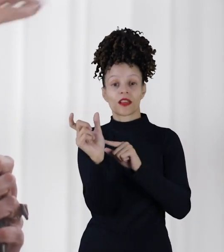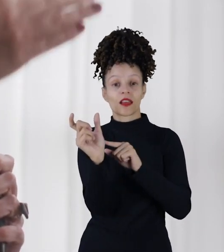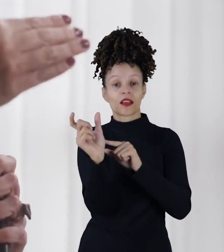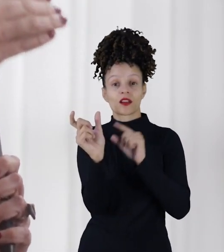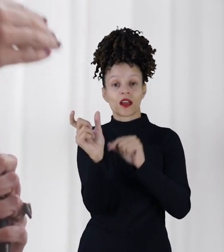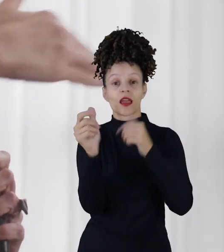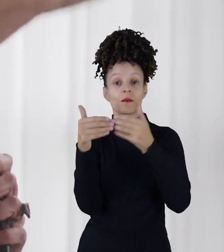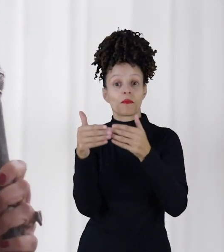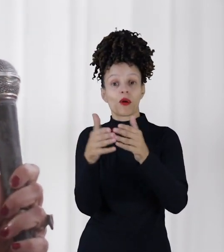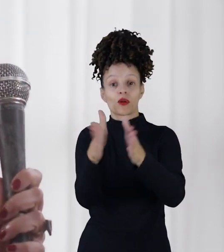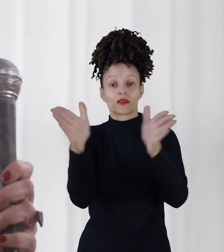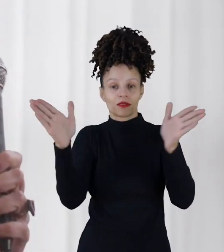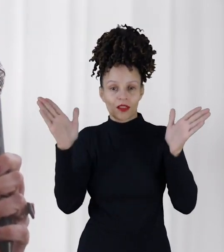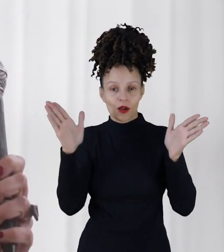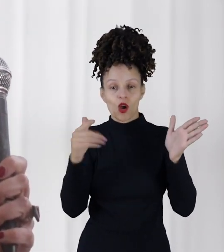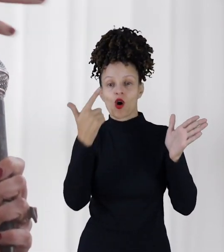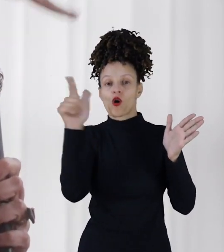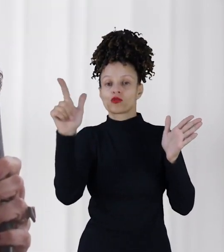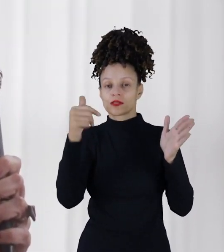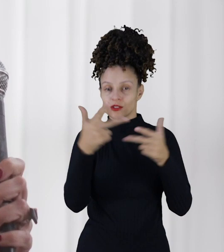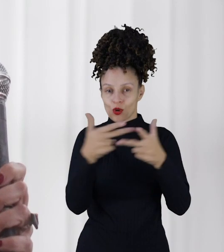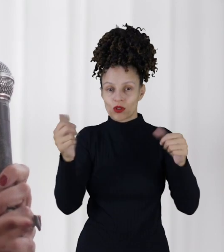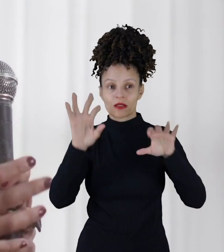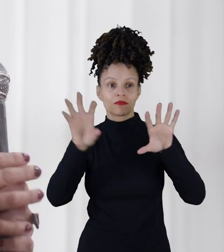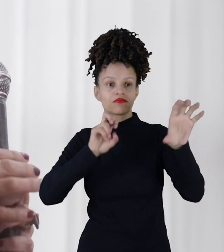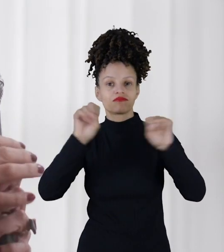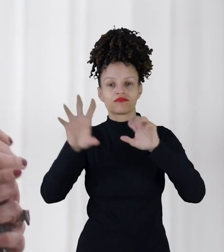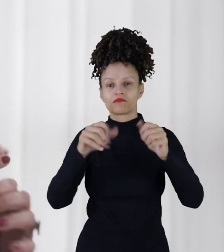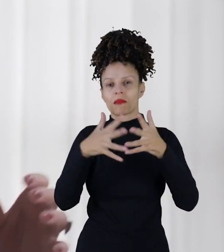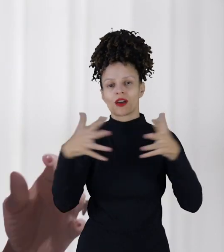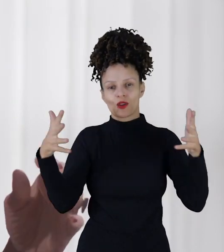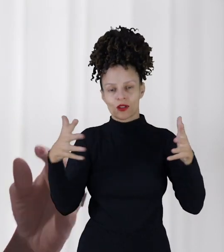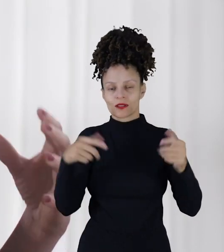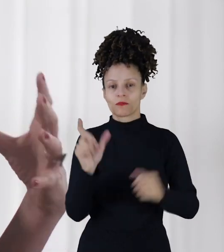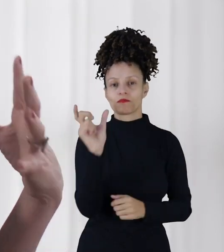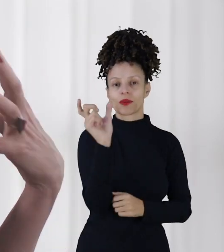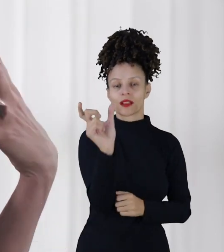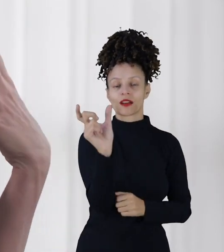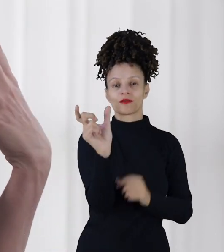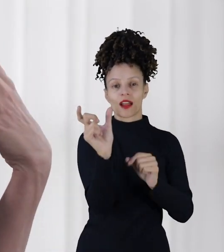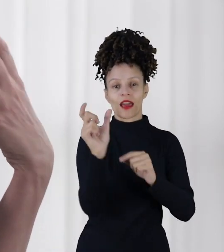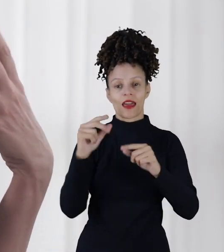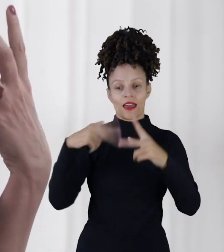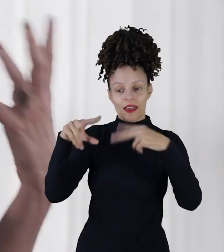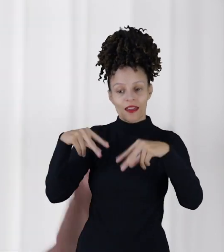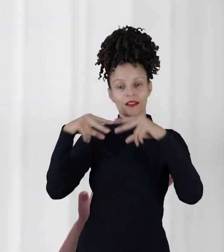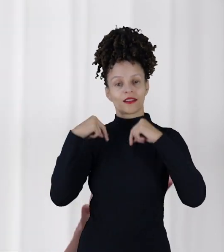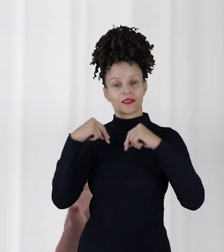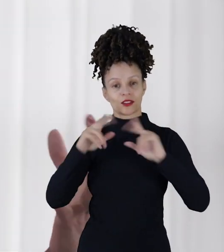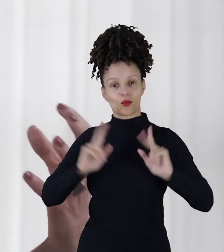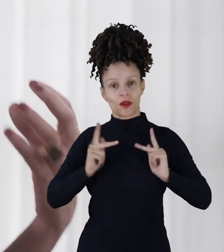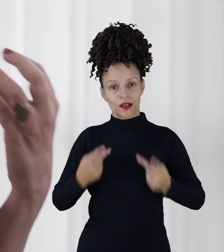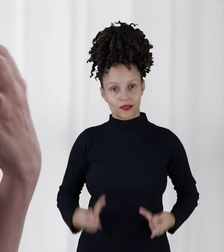uma passagem, ela é um portal para outras coisas muito maiores, né? A palavra é a nossa herança